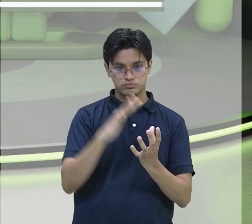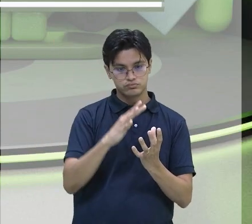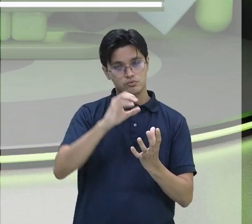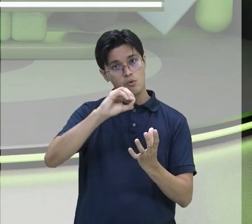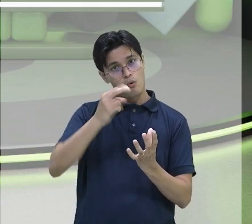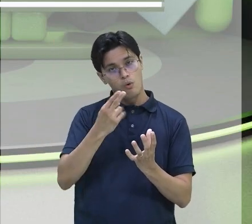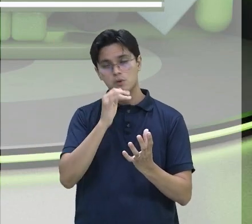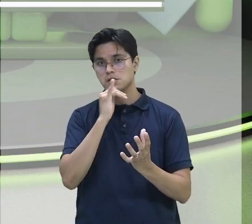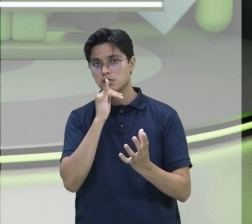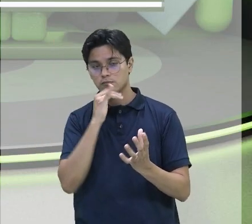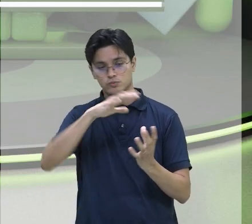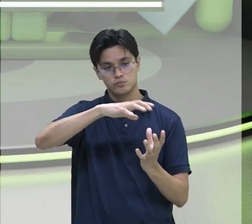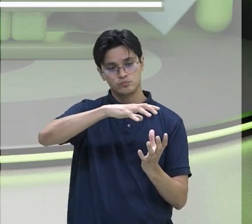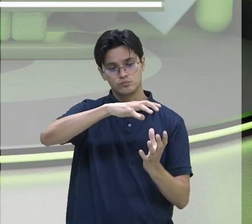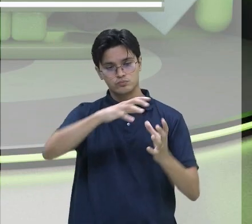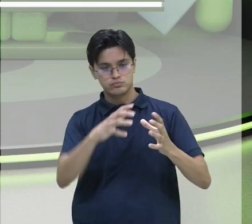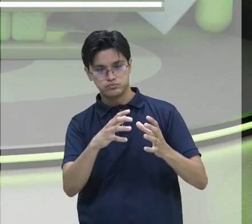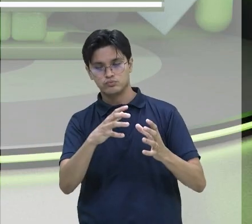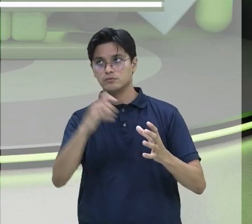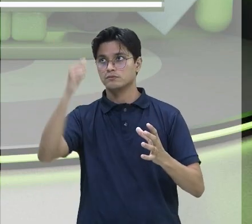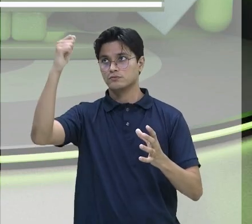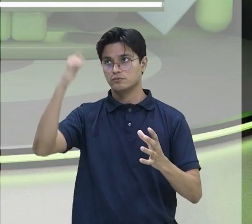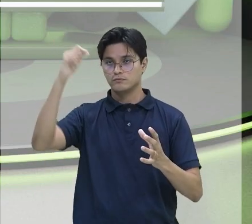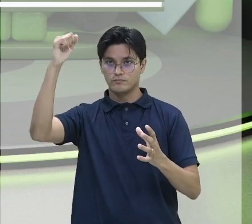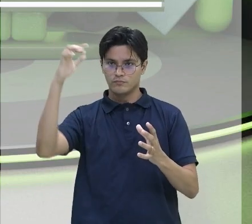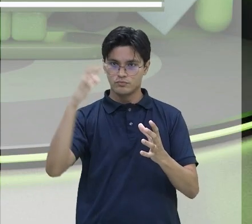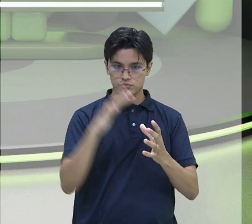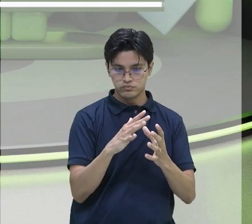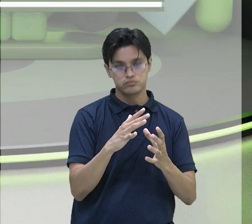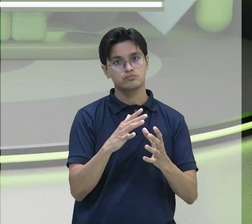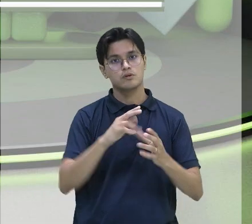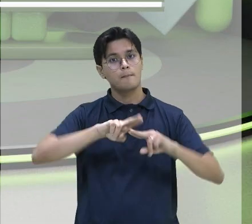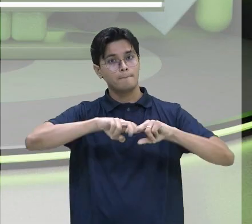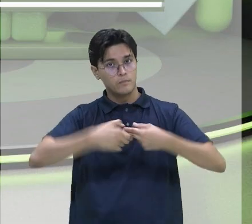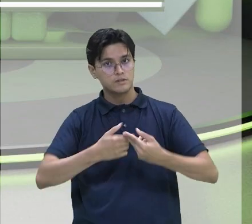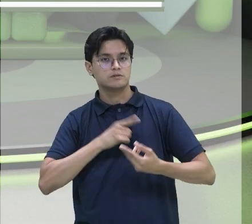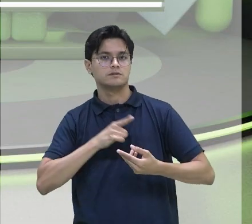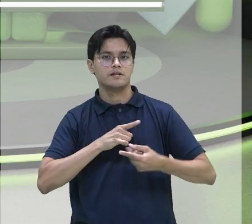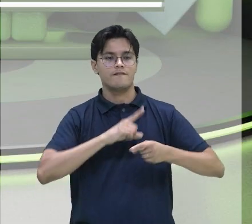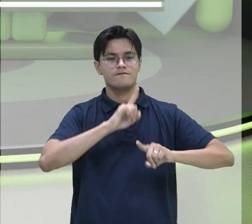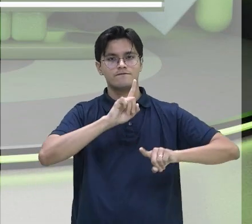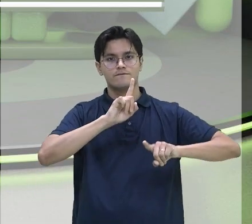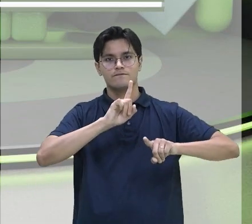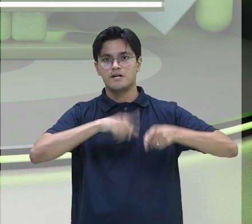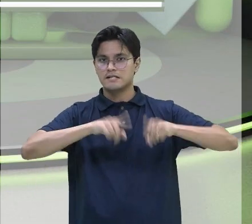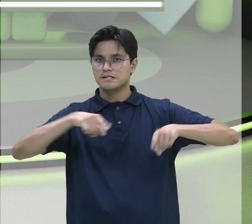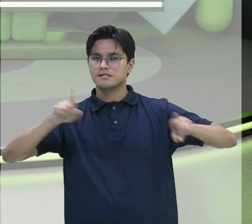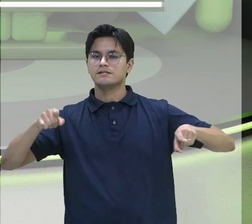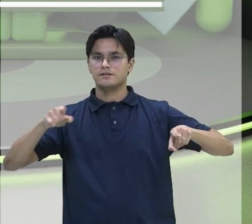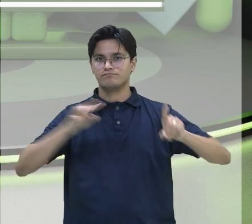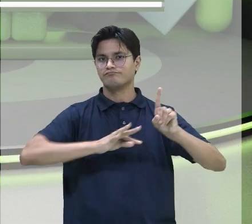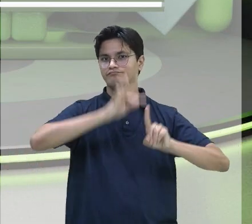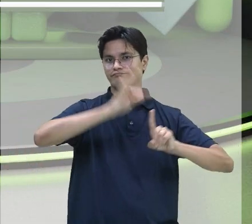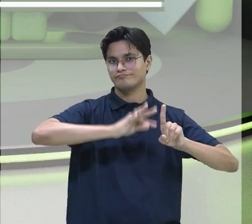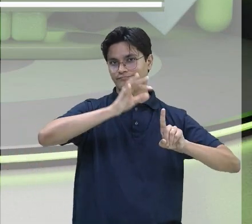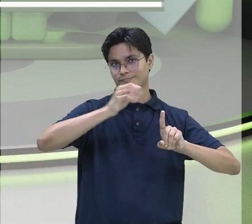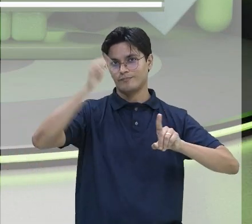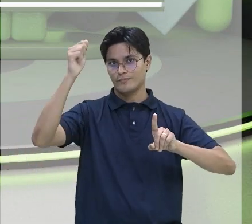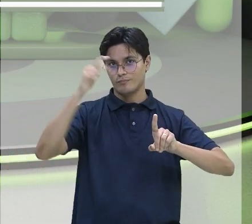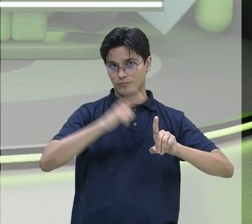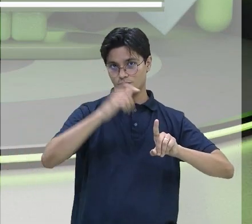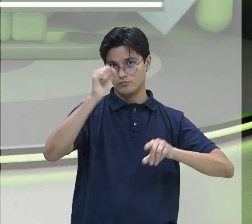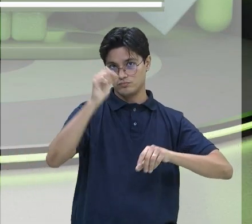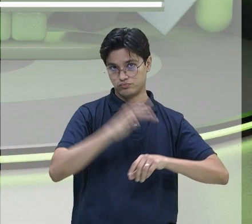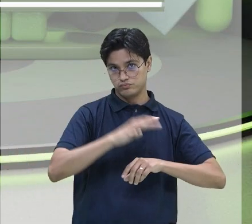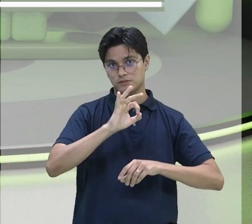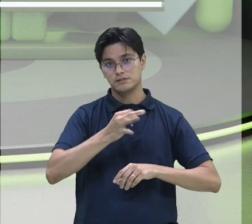tem essa variação na absorção da energia solar. A umidade do ar, que é a